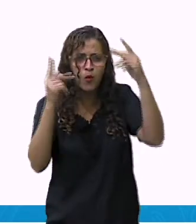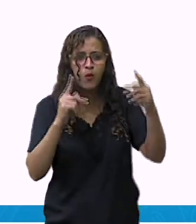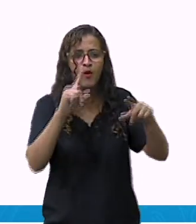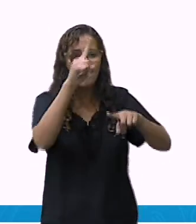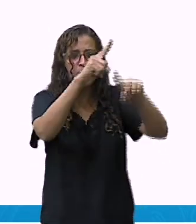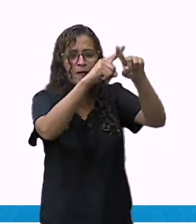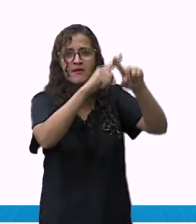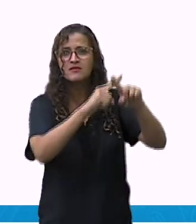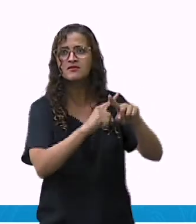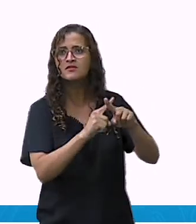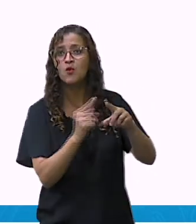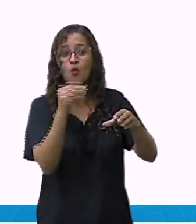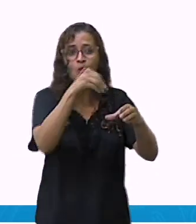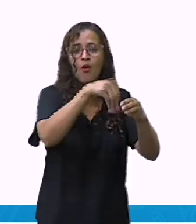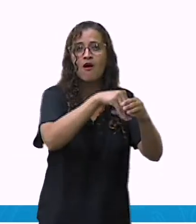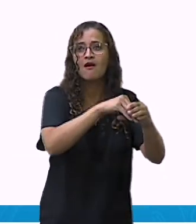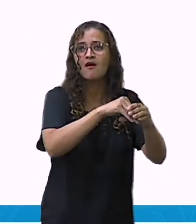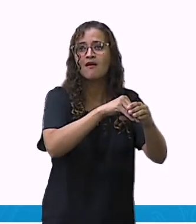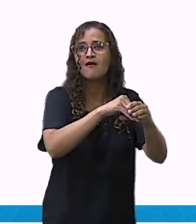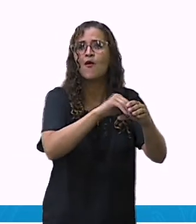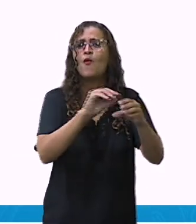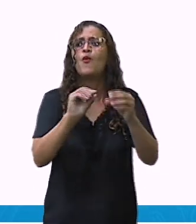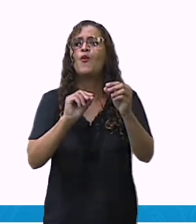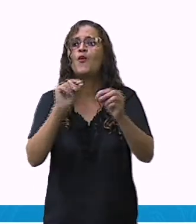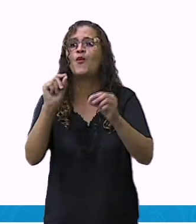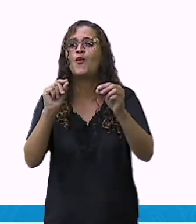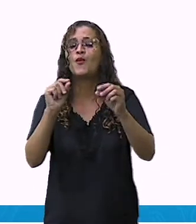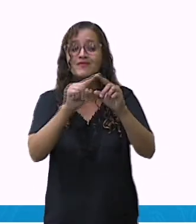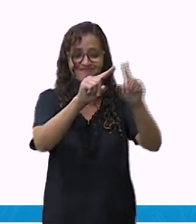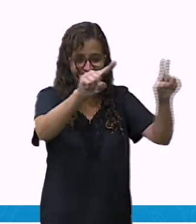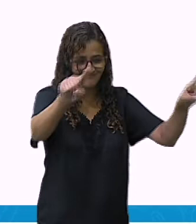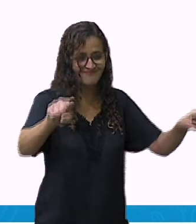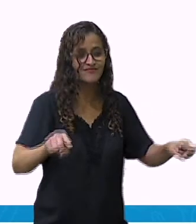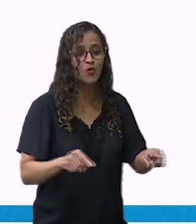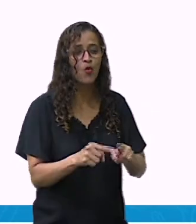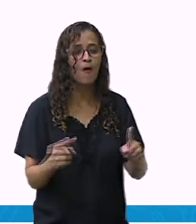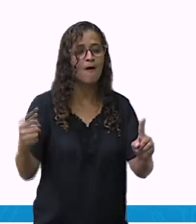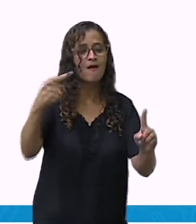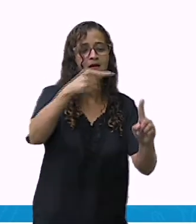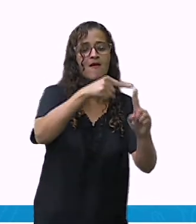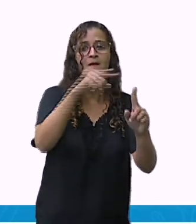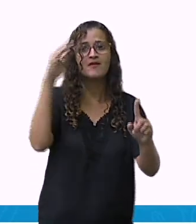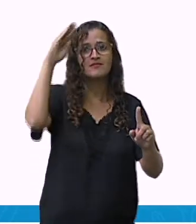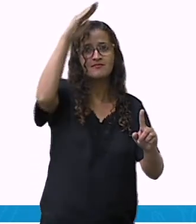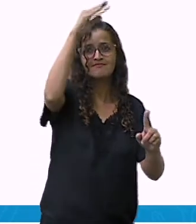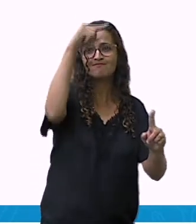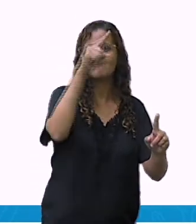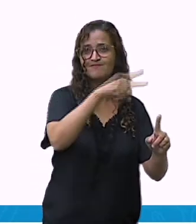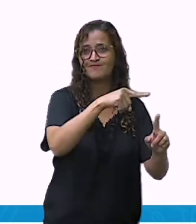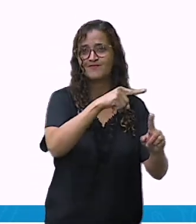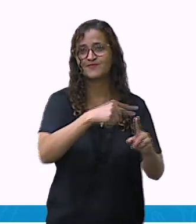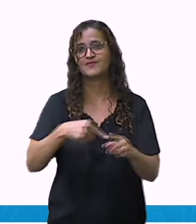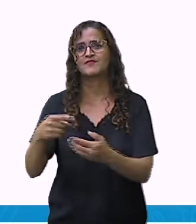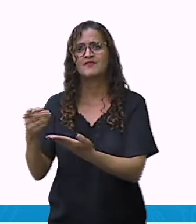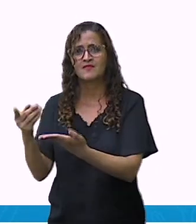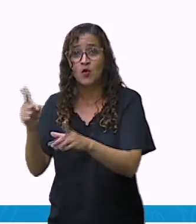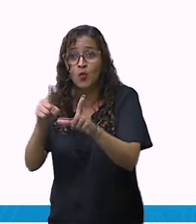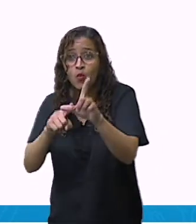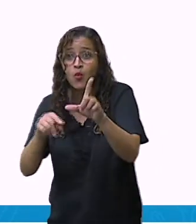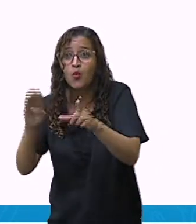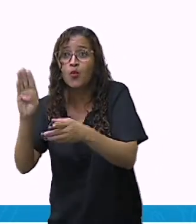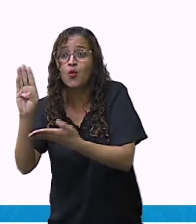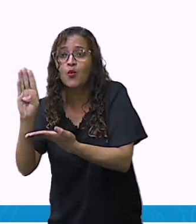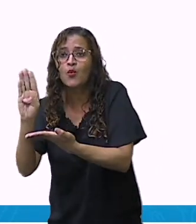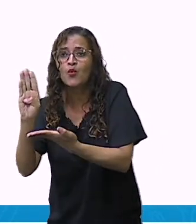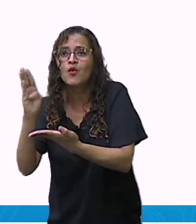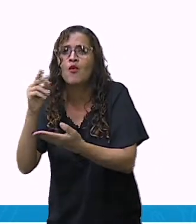em cena. Qual era o palco deles? O campo. Sua vocação para o palco faz dela uma